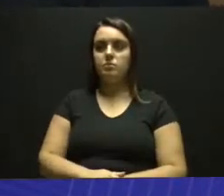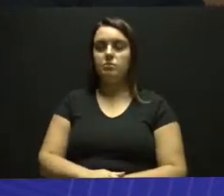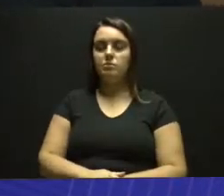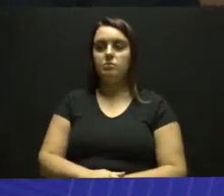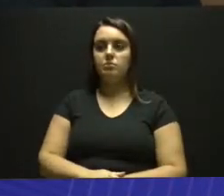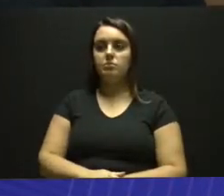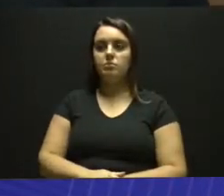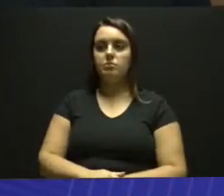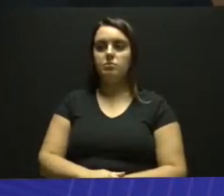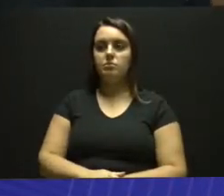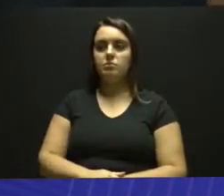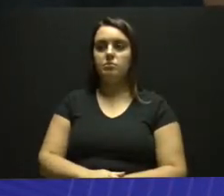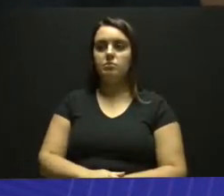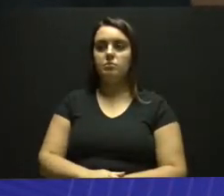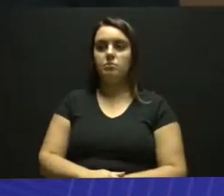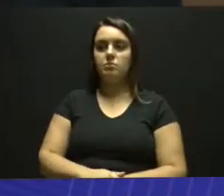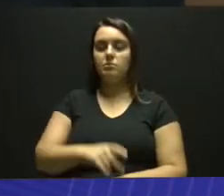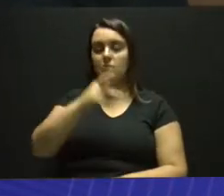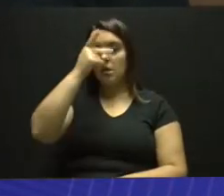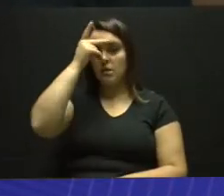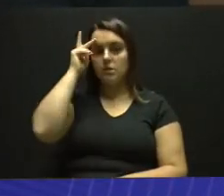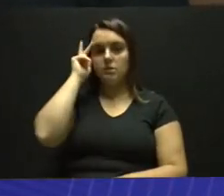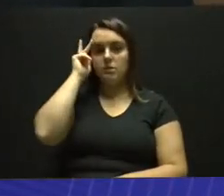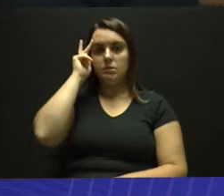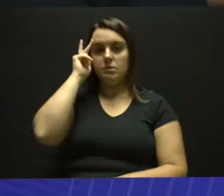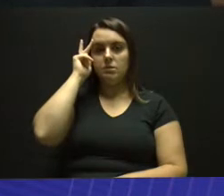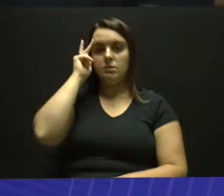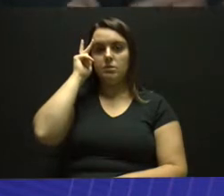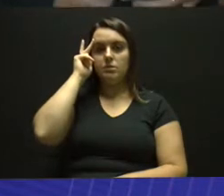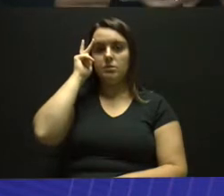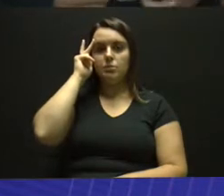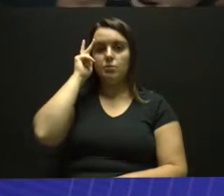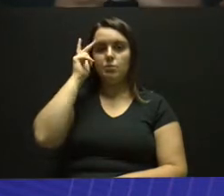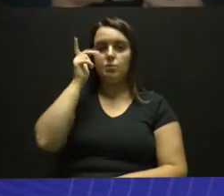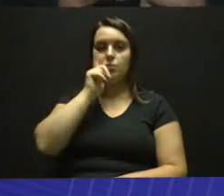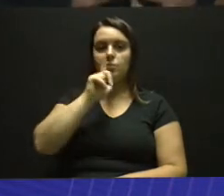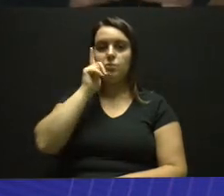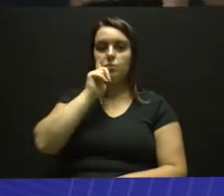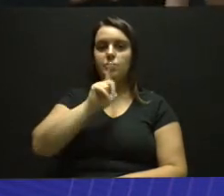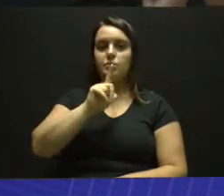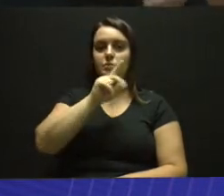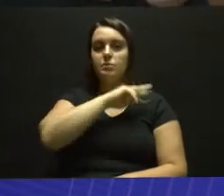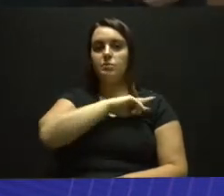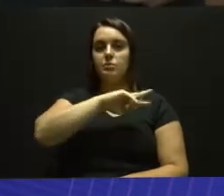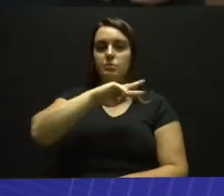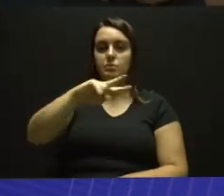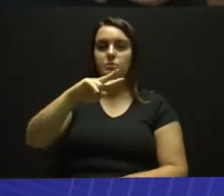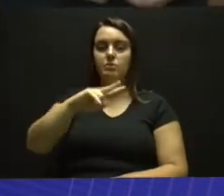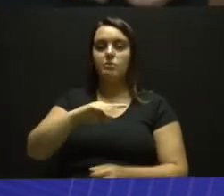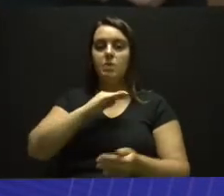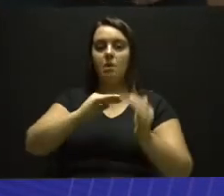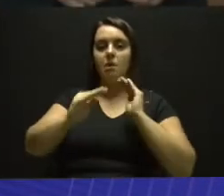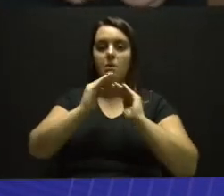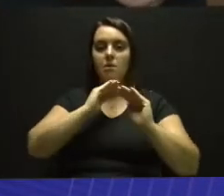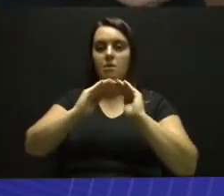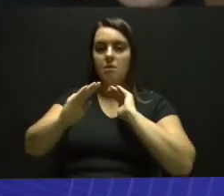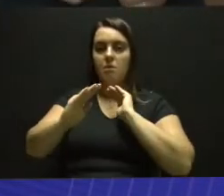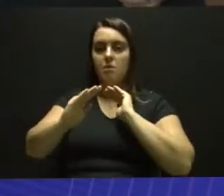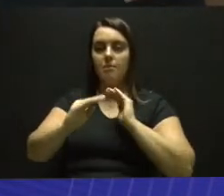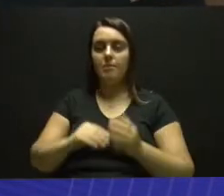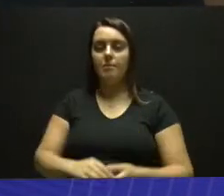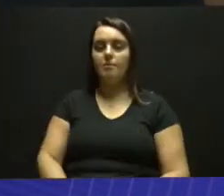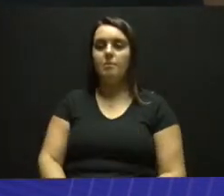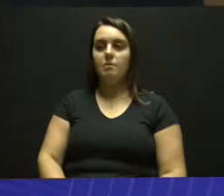karatê há 33 anos consagrou-se campeão santista paulista carioca brasileiro e sulamericano